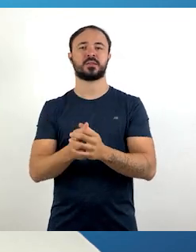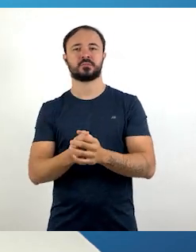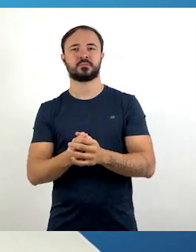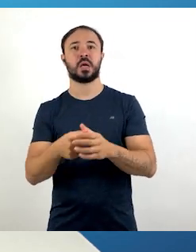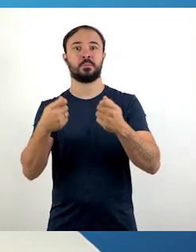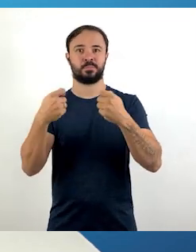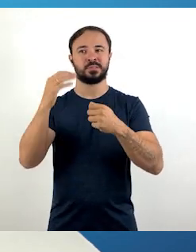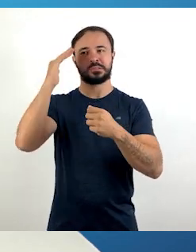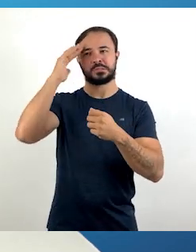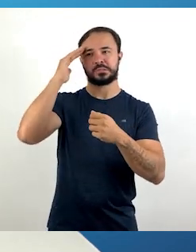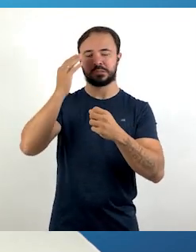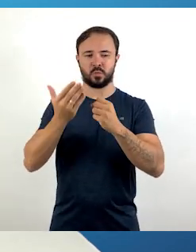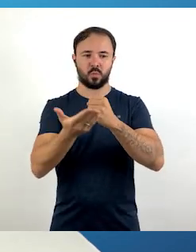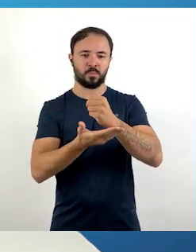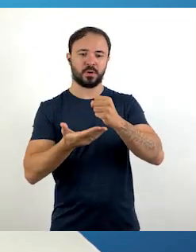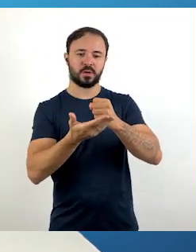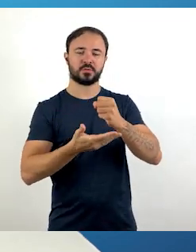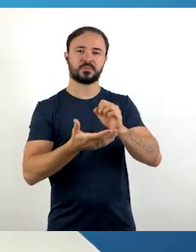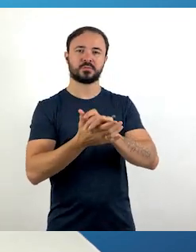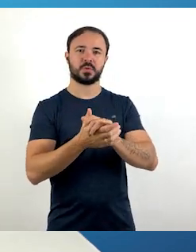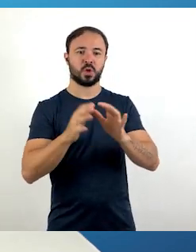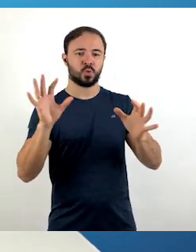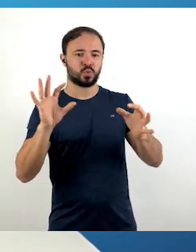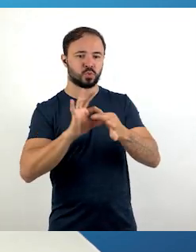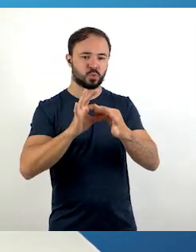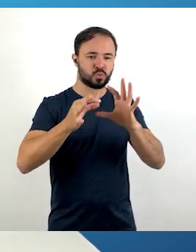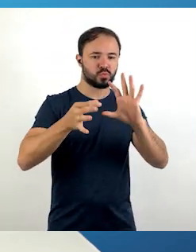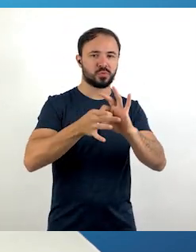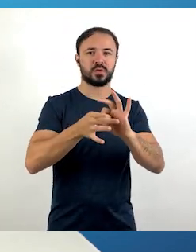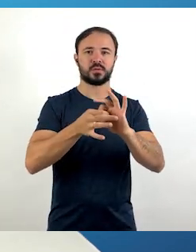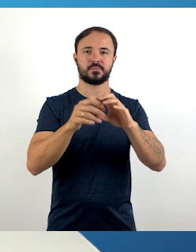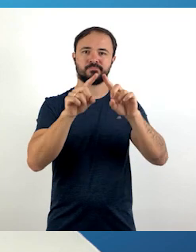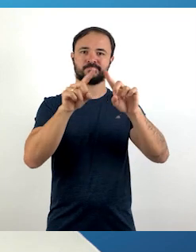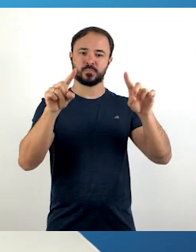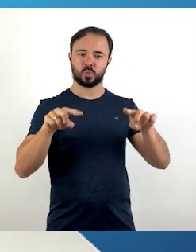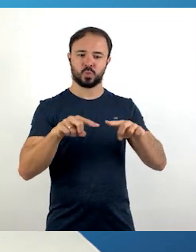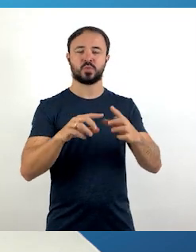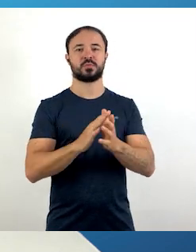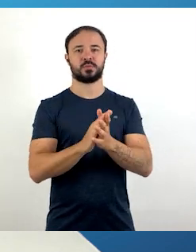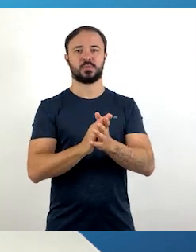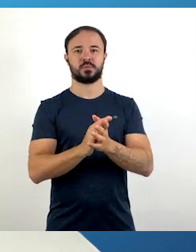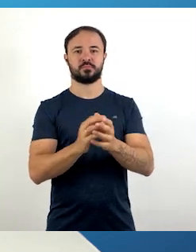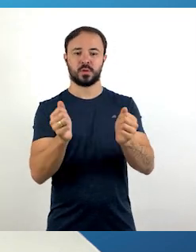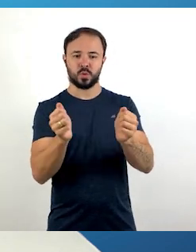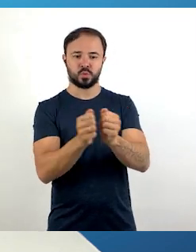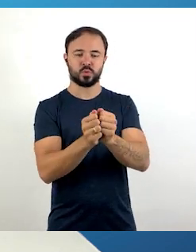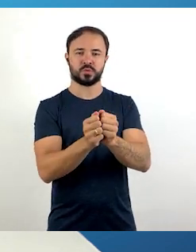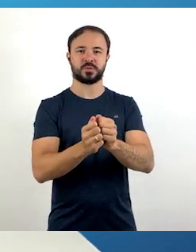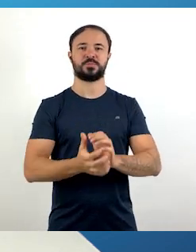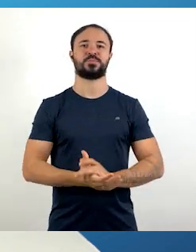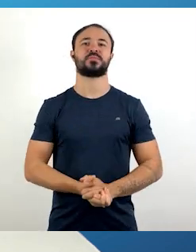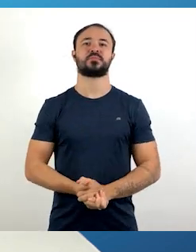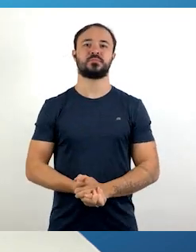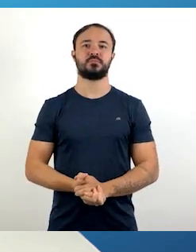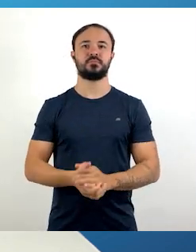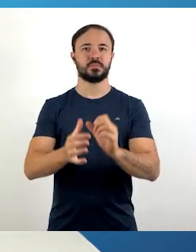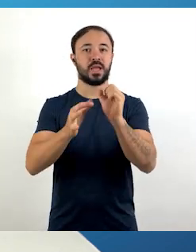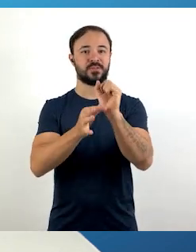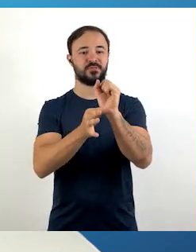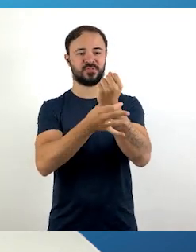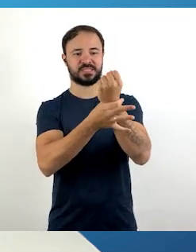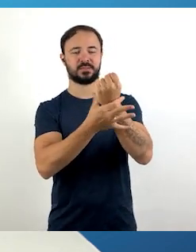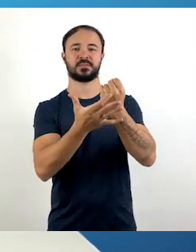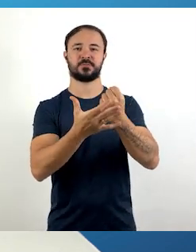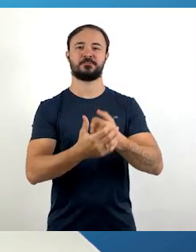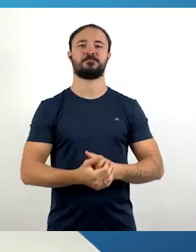essa parte básica, que é juntar 2 frames, são 2 retângulos, utilizando esse pino duplo, esse